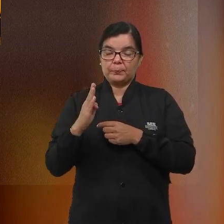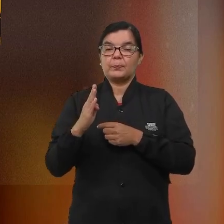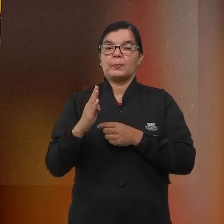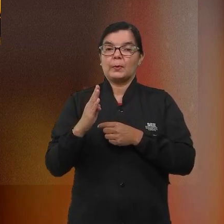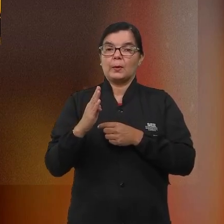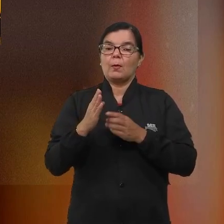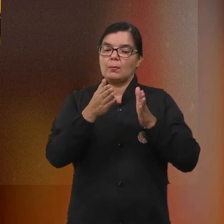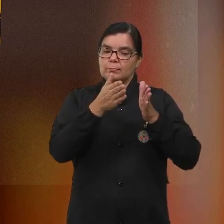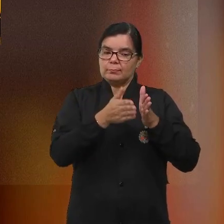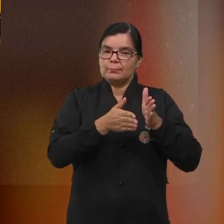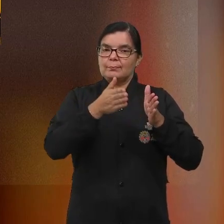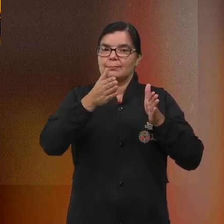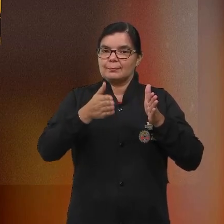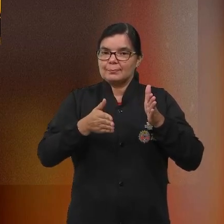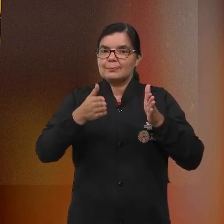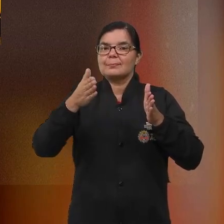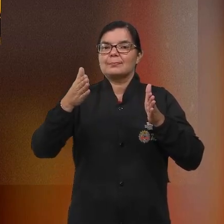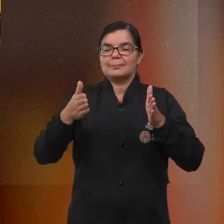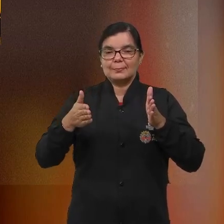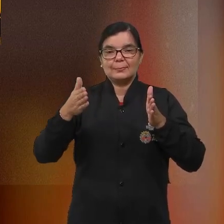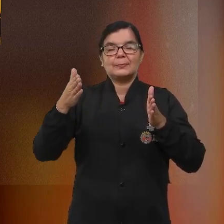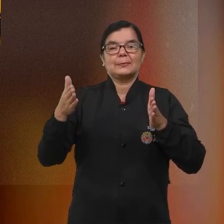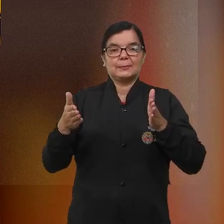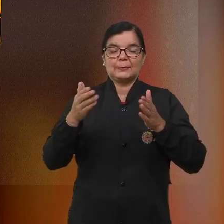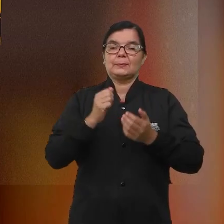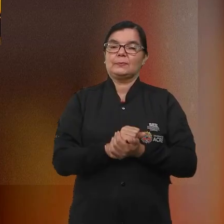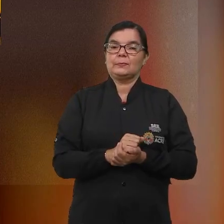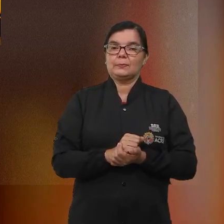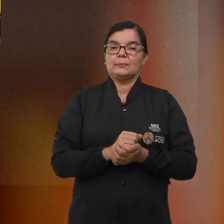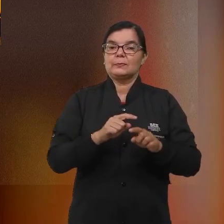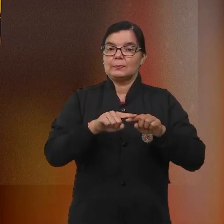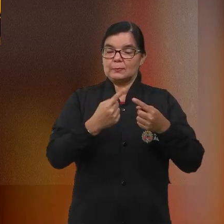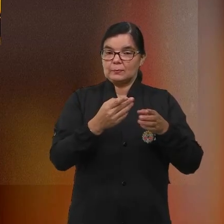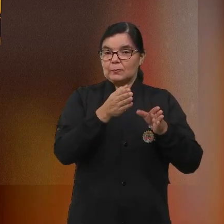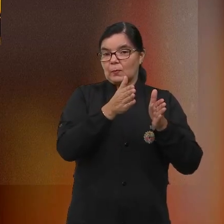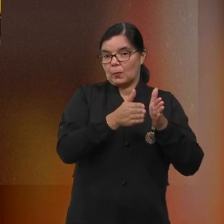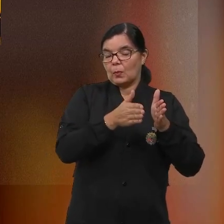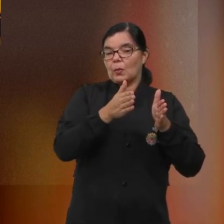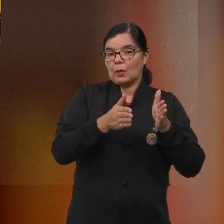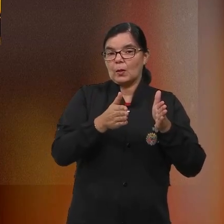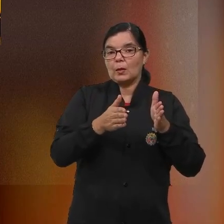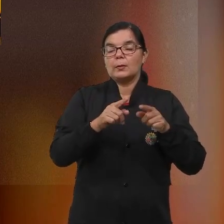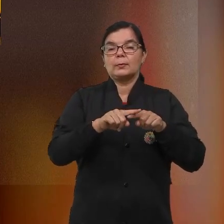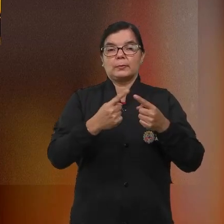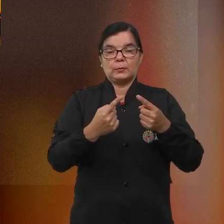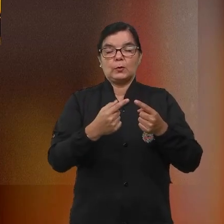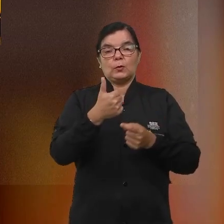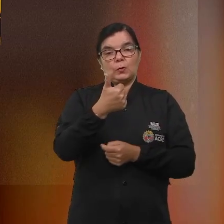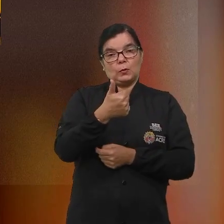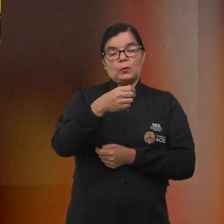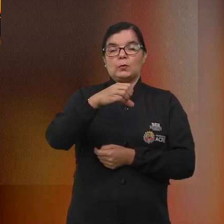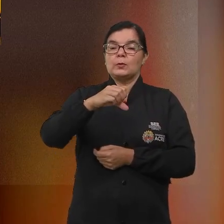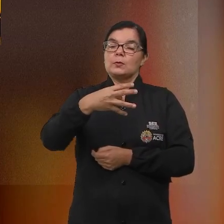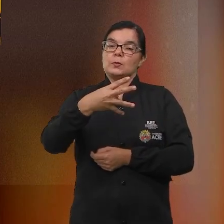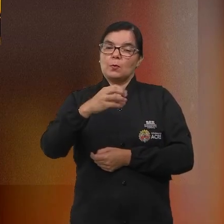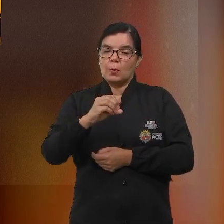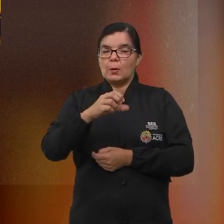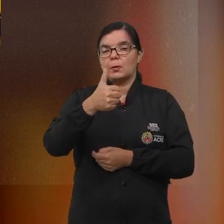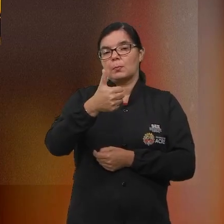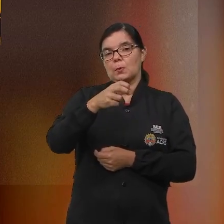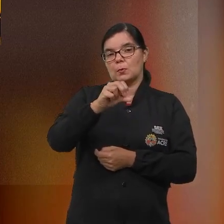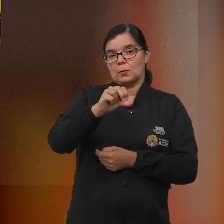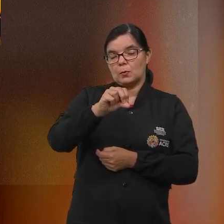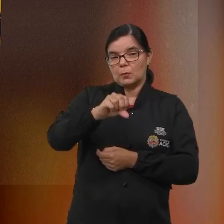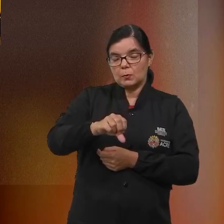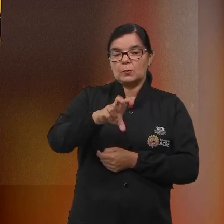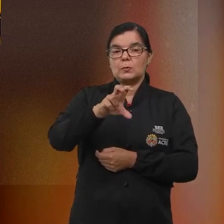passou por fases, né? Fases das chanchadas divertidas da Atlântida nos anos 40 e 50